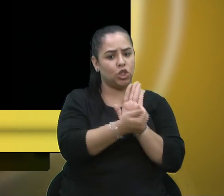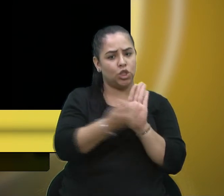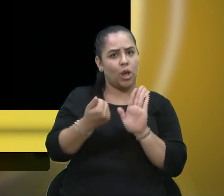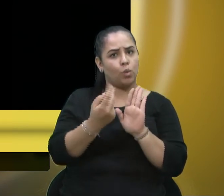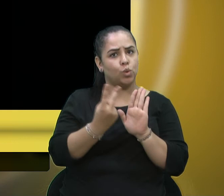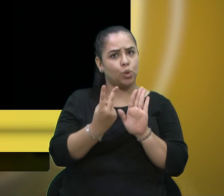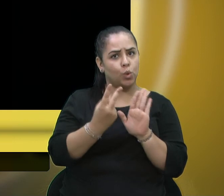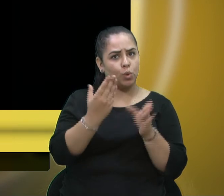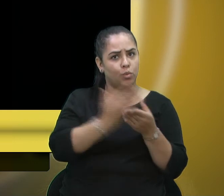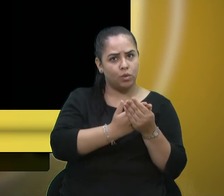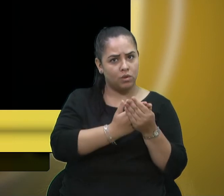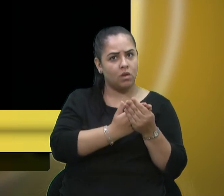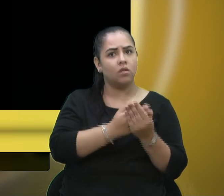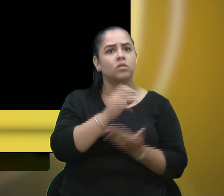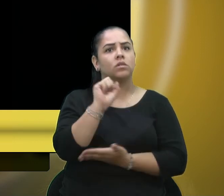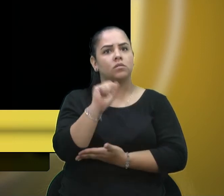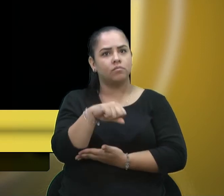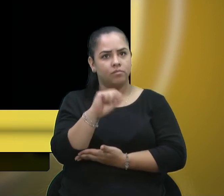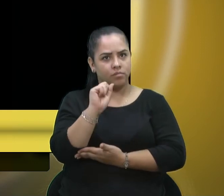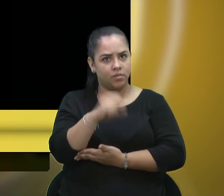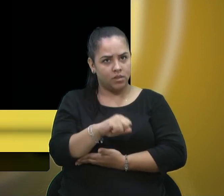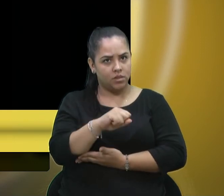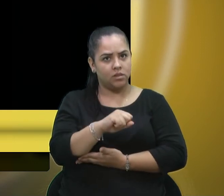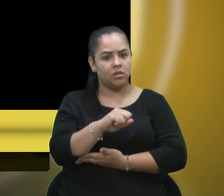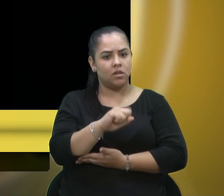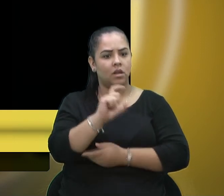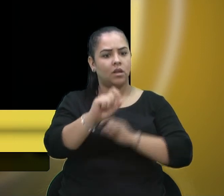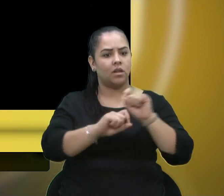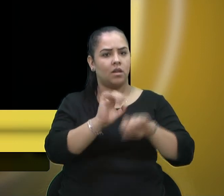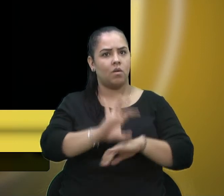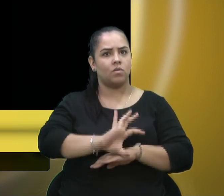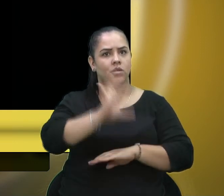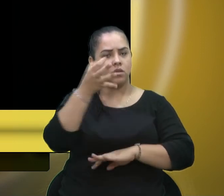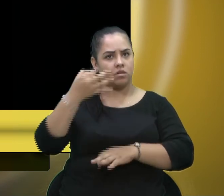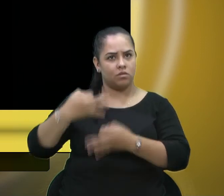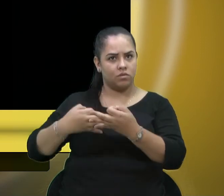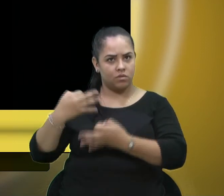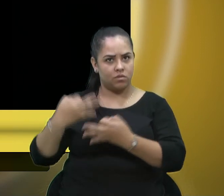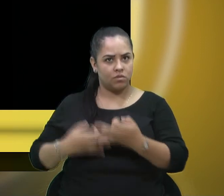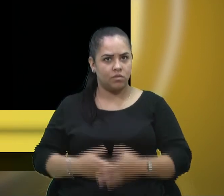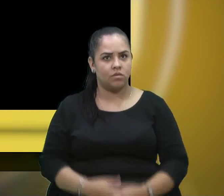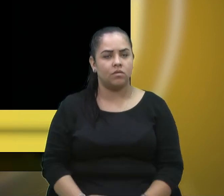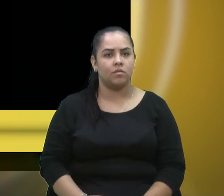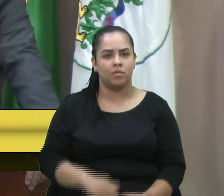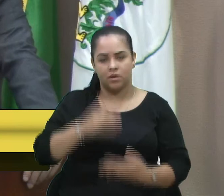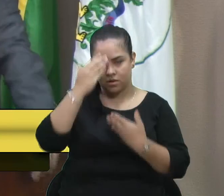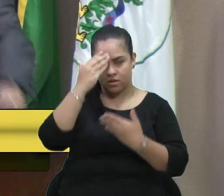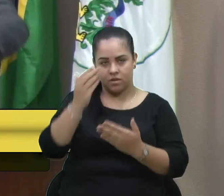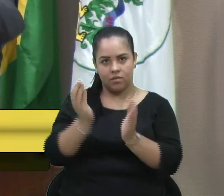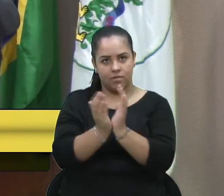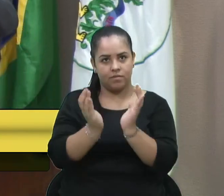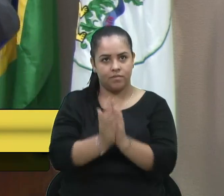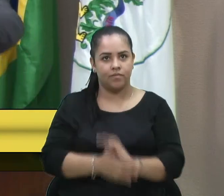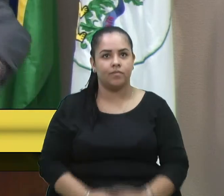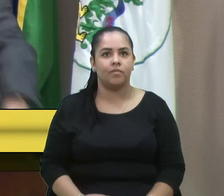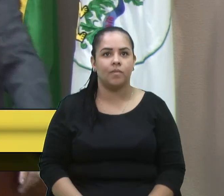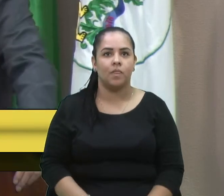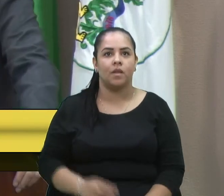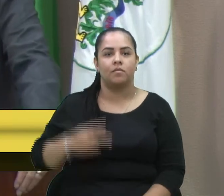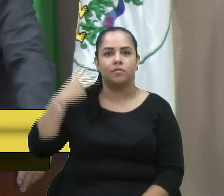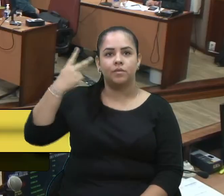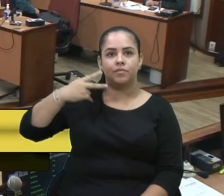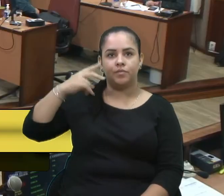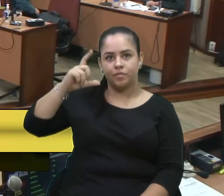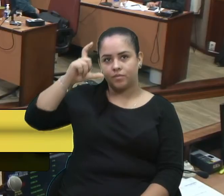nessas ações que estão transcorrendo aí contra a prefeitura. Obrigado, vereador. Obrigado, nobre colega. Muito obrigado. Vereador Schalco, por